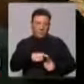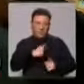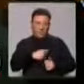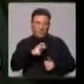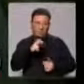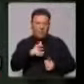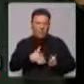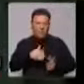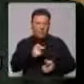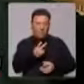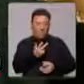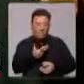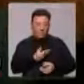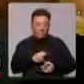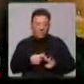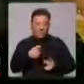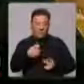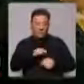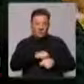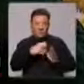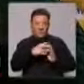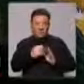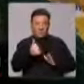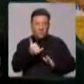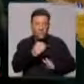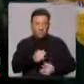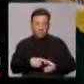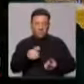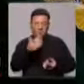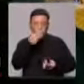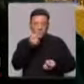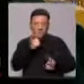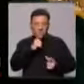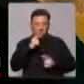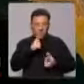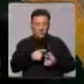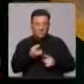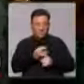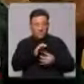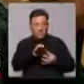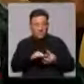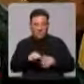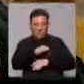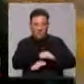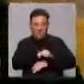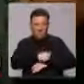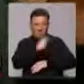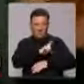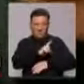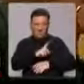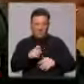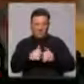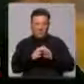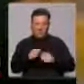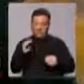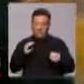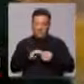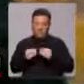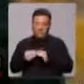Bicos, há uma espécie de Rossio e, portanto, há vários elementos que são elementos arquitetónicos da cidade de Lisboa, todos postos